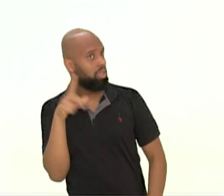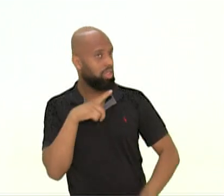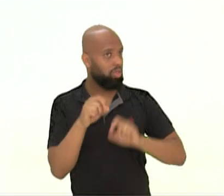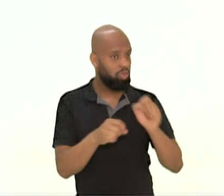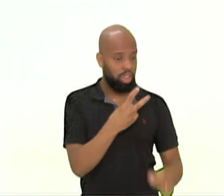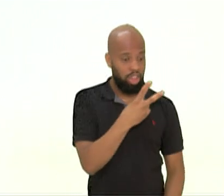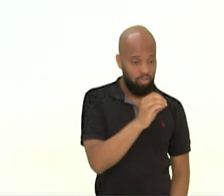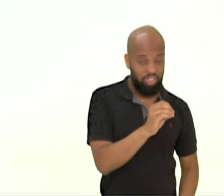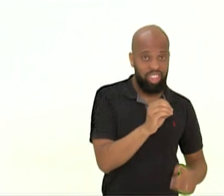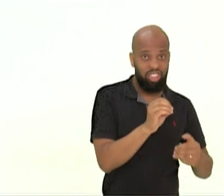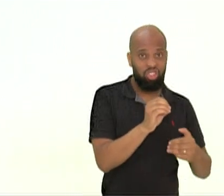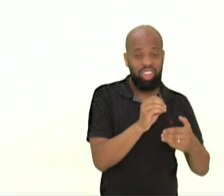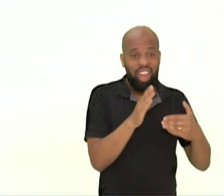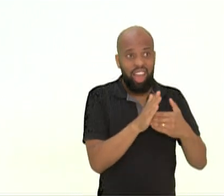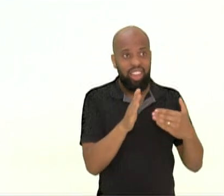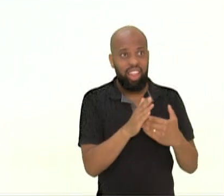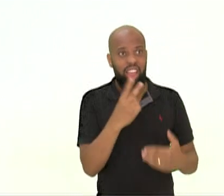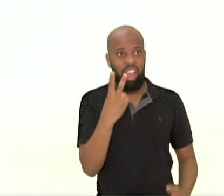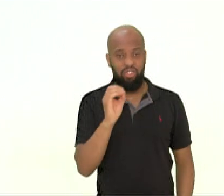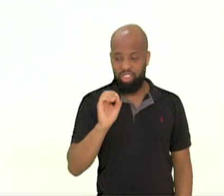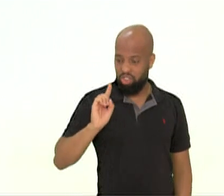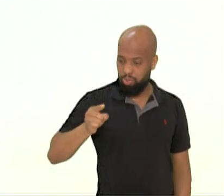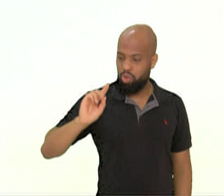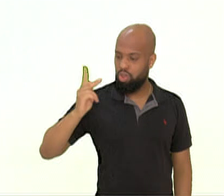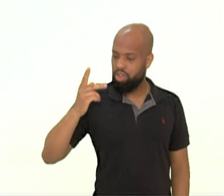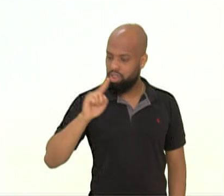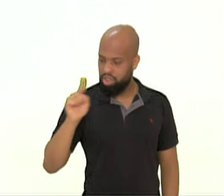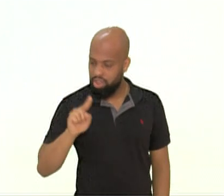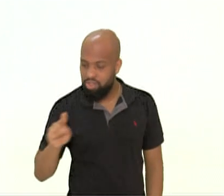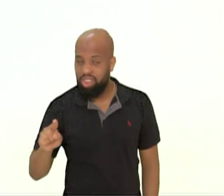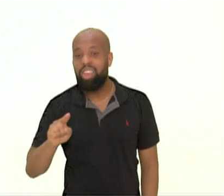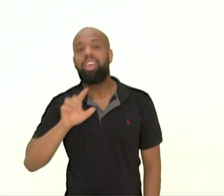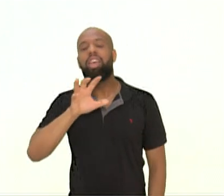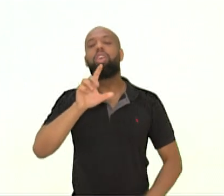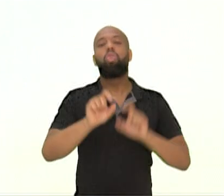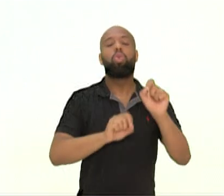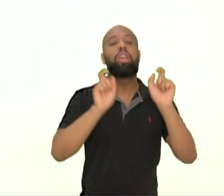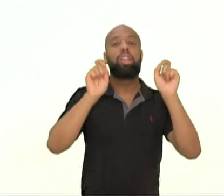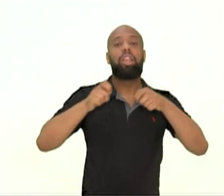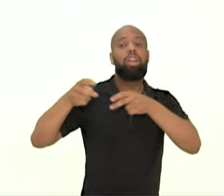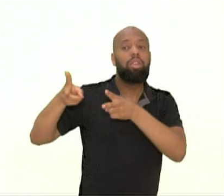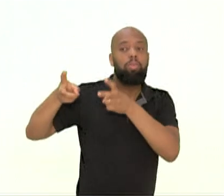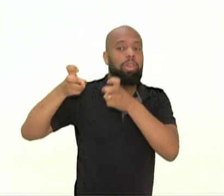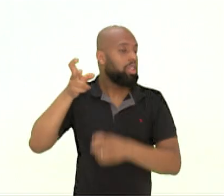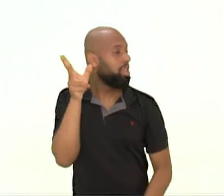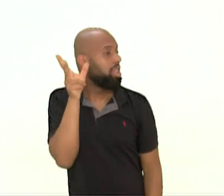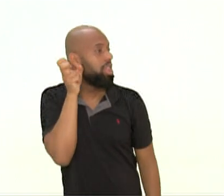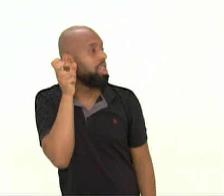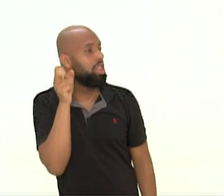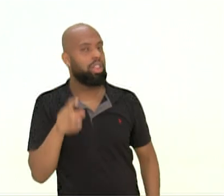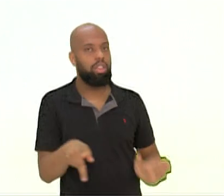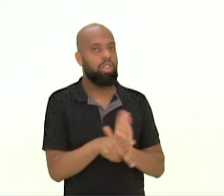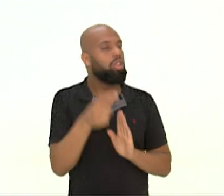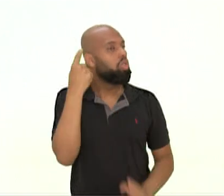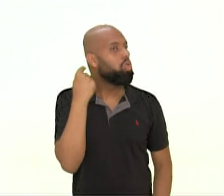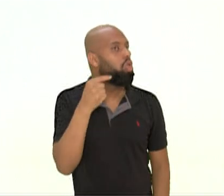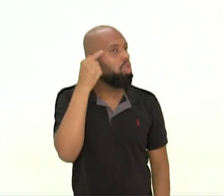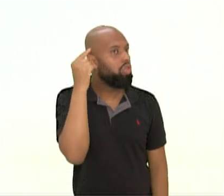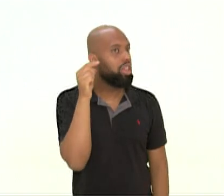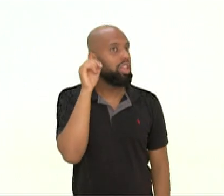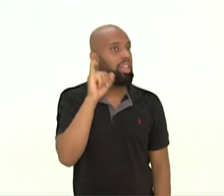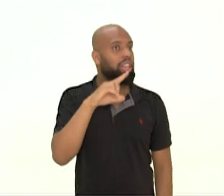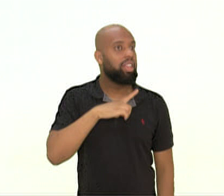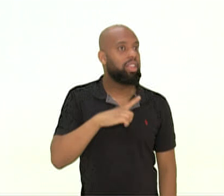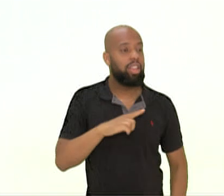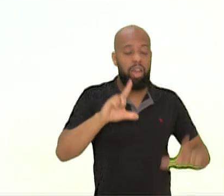e 20 mil Hz. Esse espaço é definido como audível pelo ouvido humano. Som baixo de